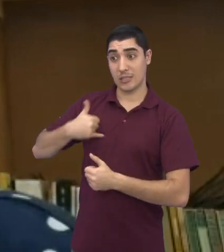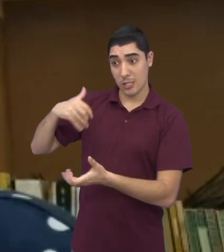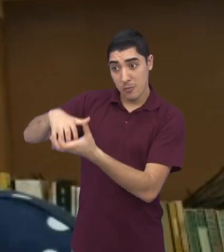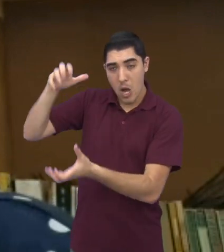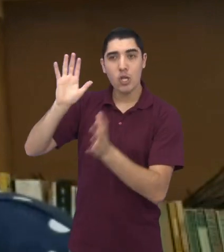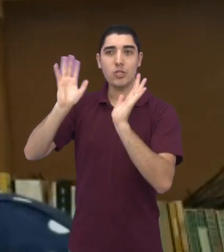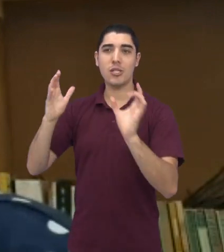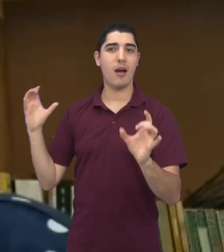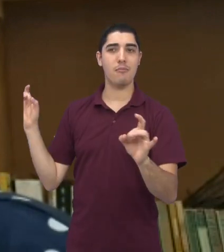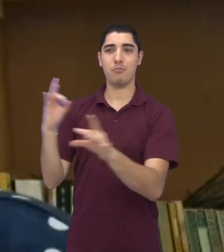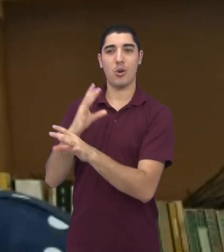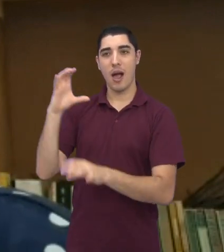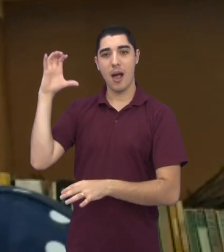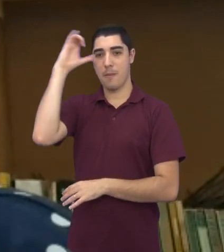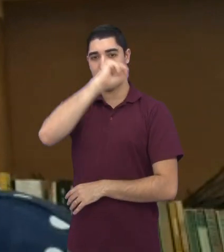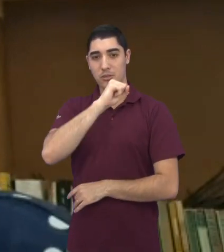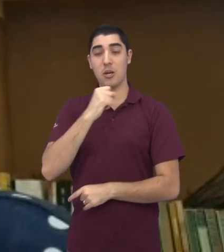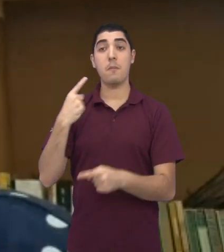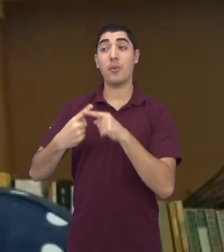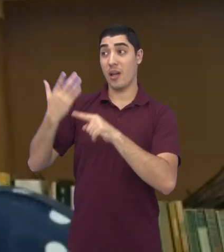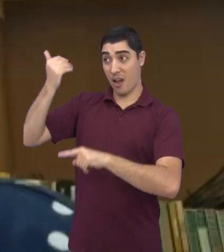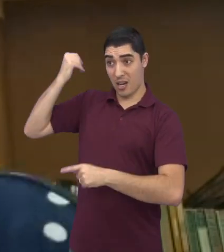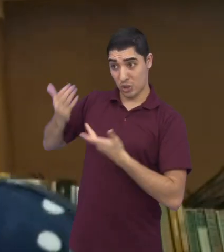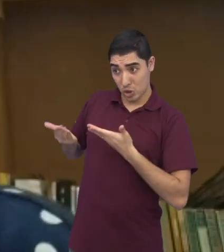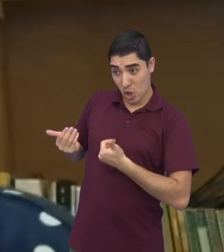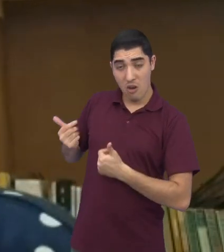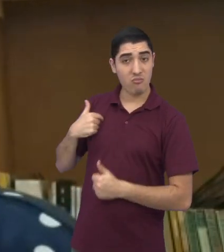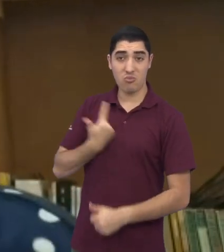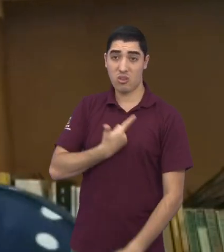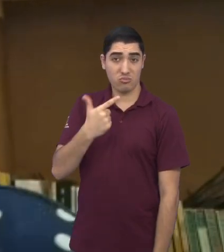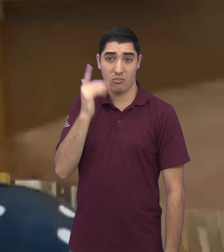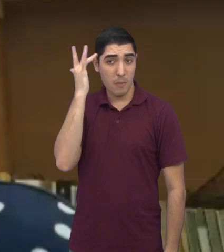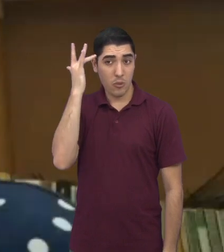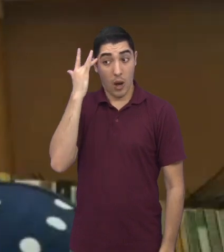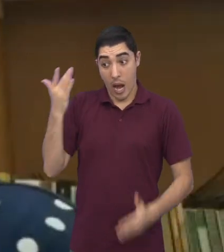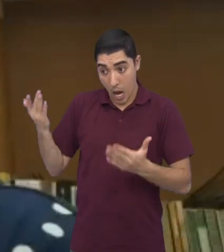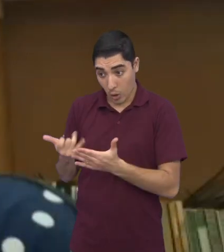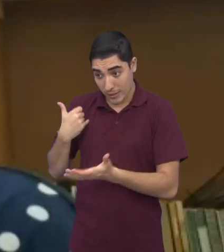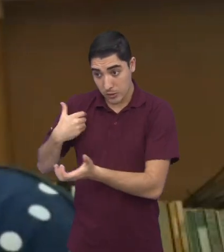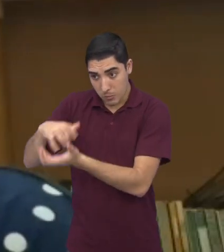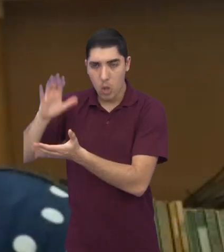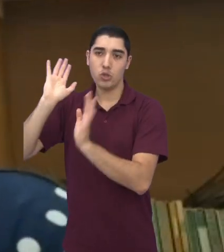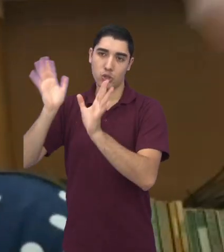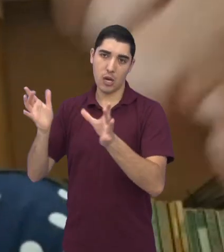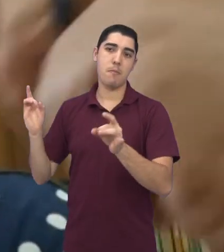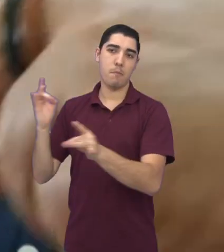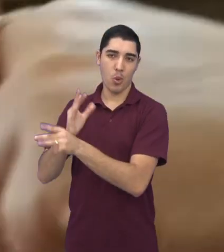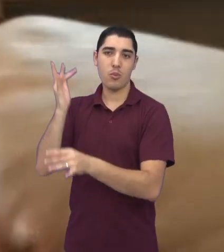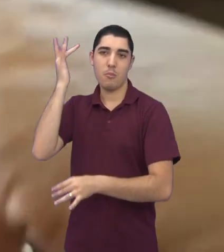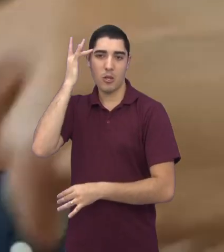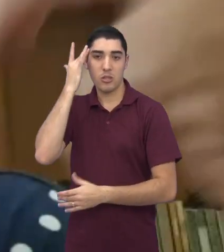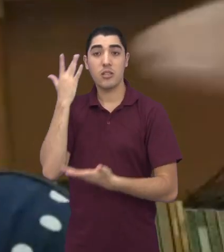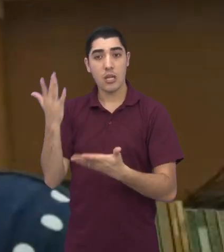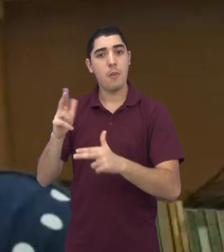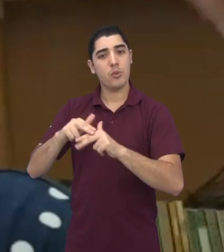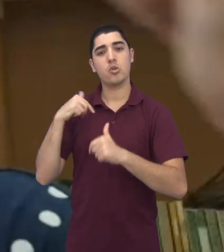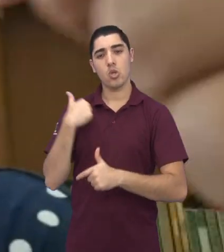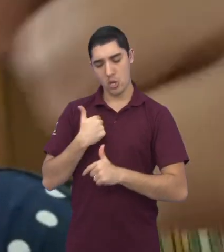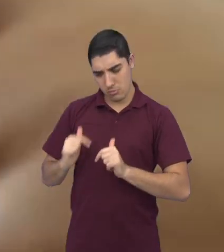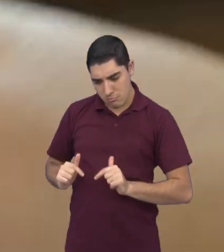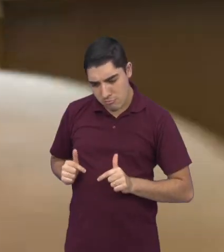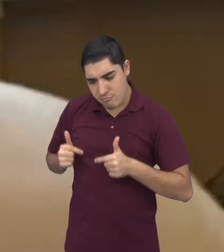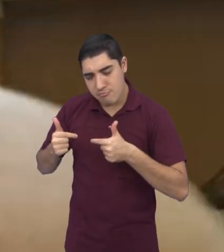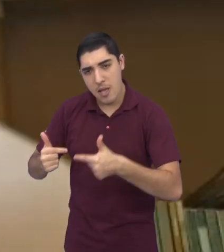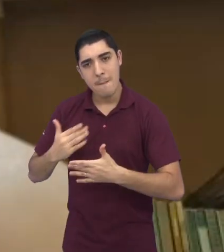nunca fomos. Porque quando os jovens não fomos maduros, estamos sendo agora. Então, no lugar de exercer e